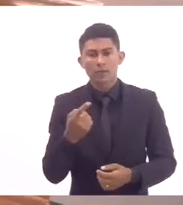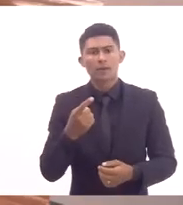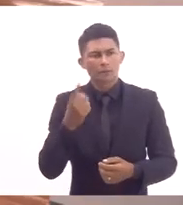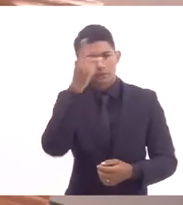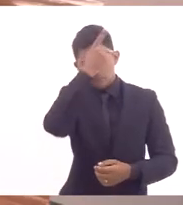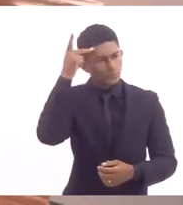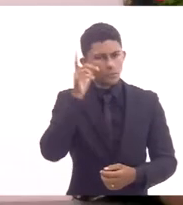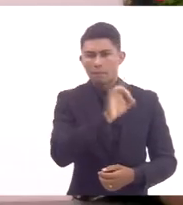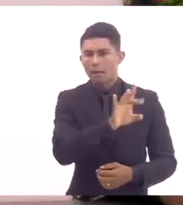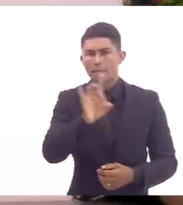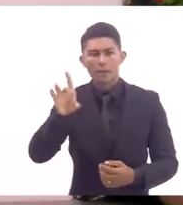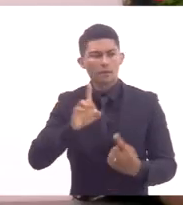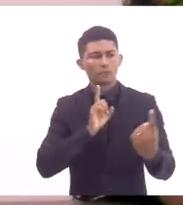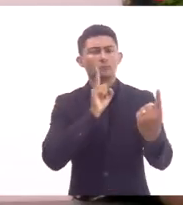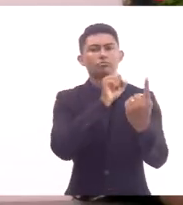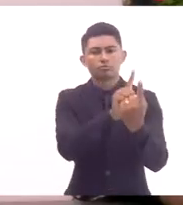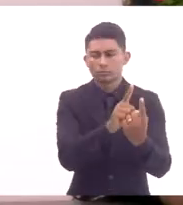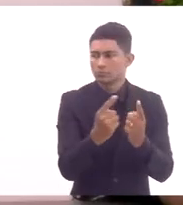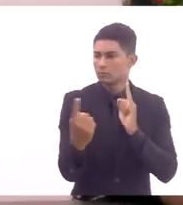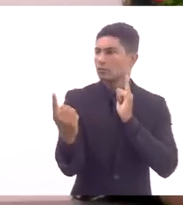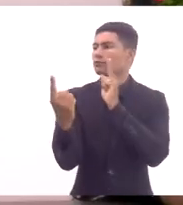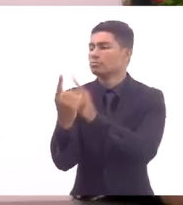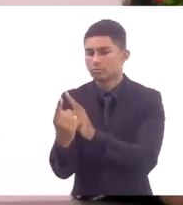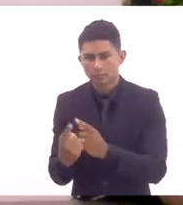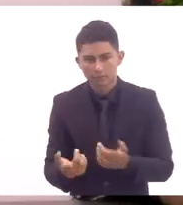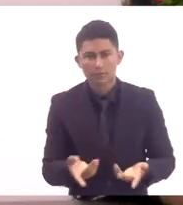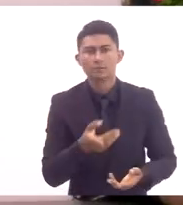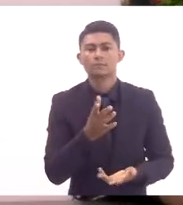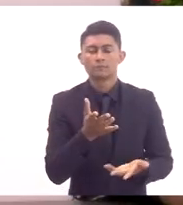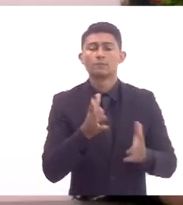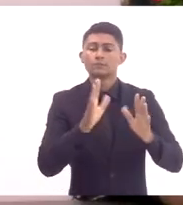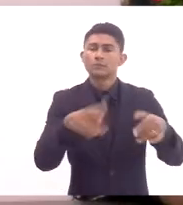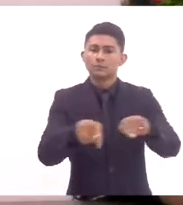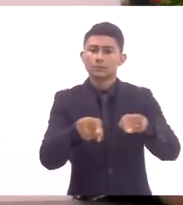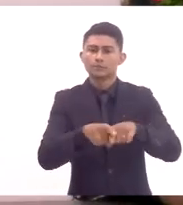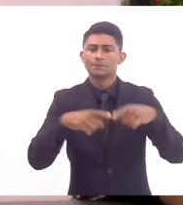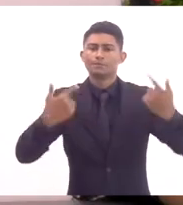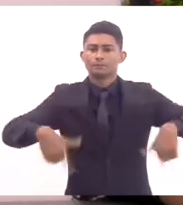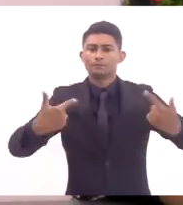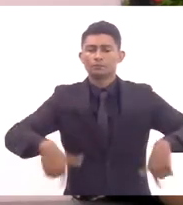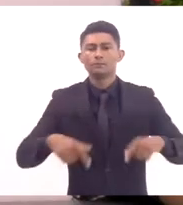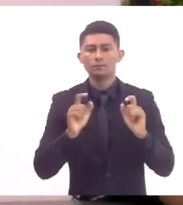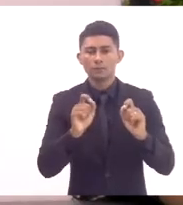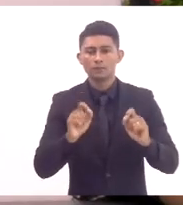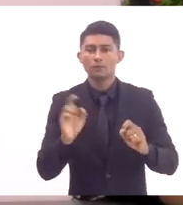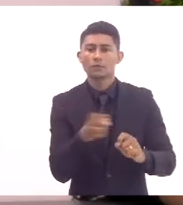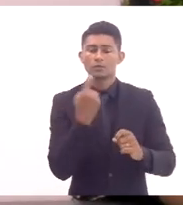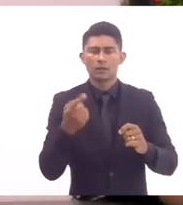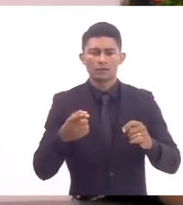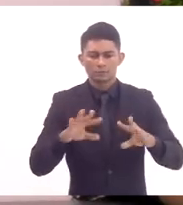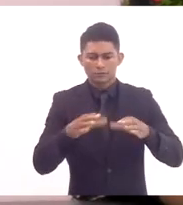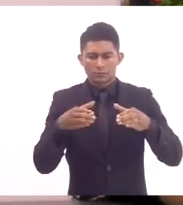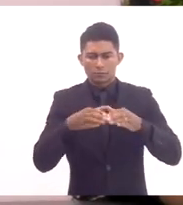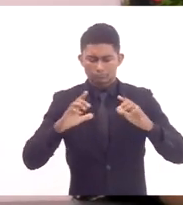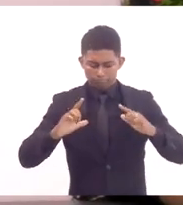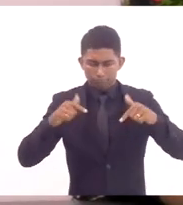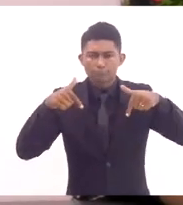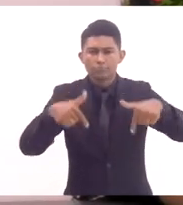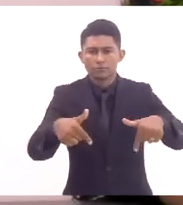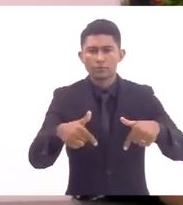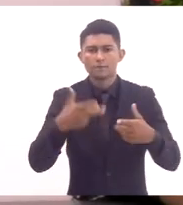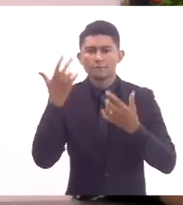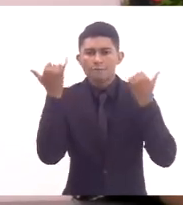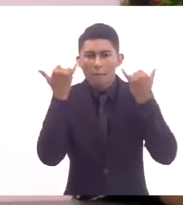individual e faz o trabalho também que a gente é a tua coletivamente a partir